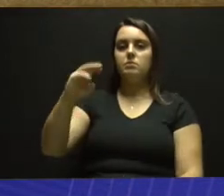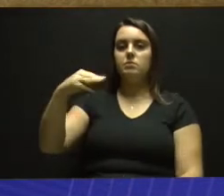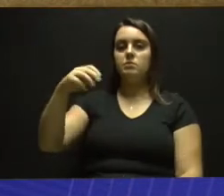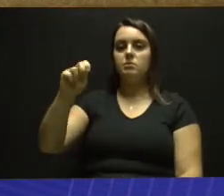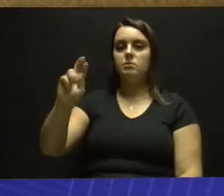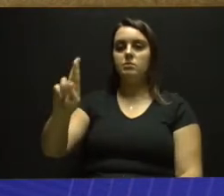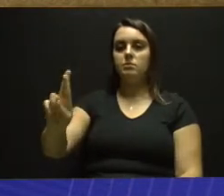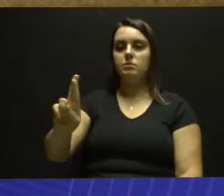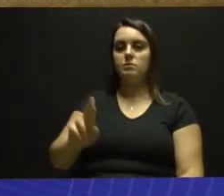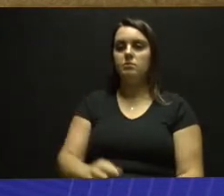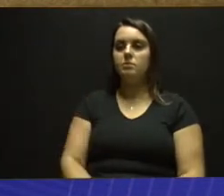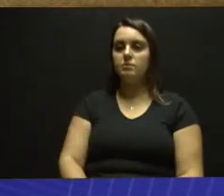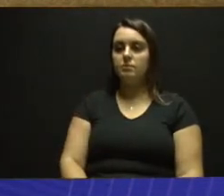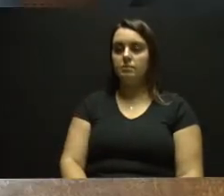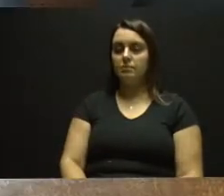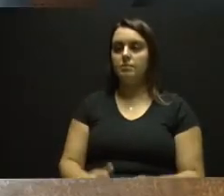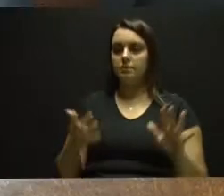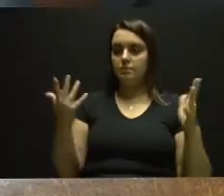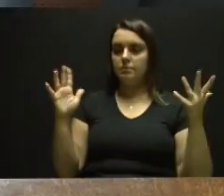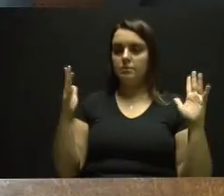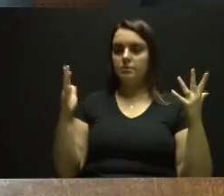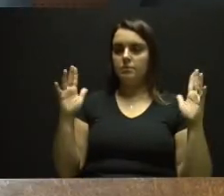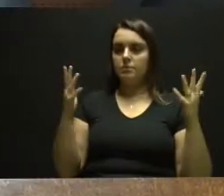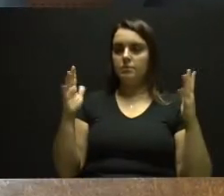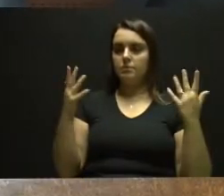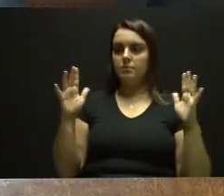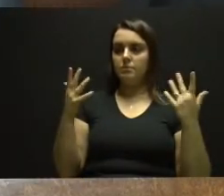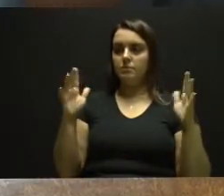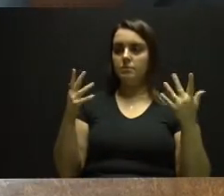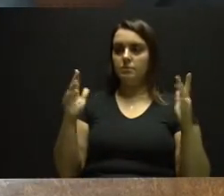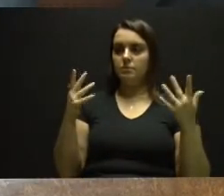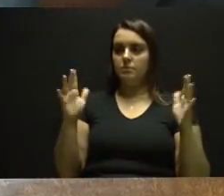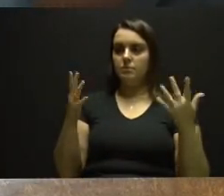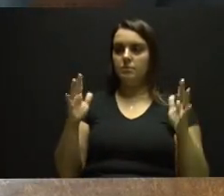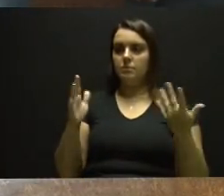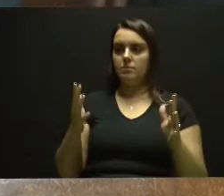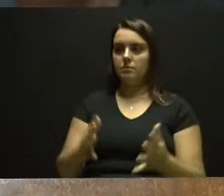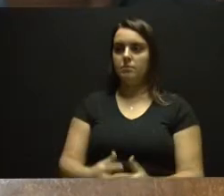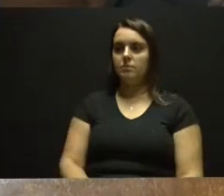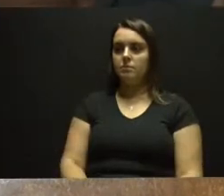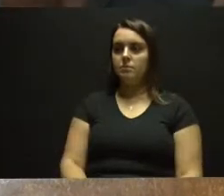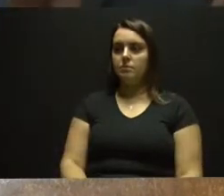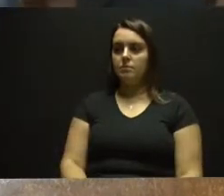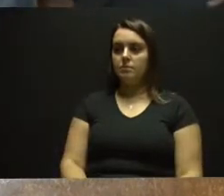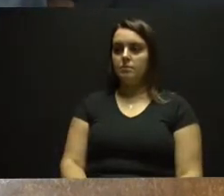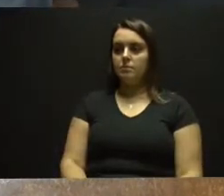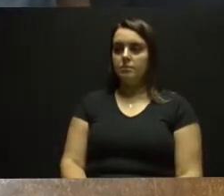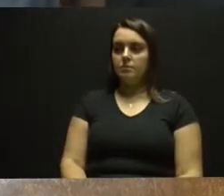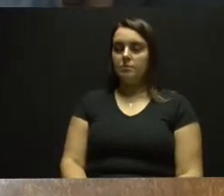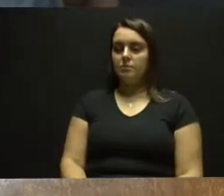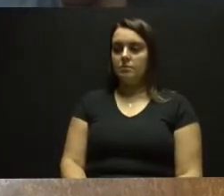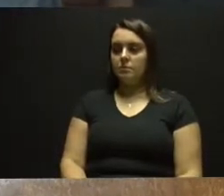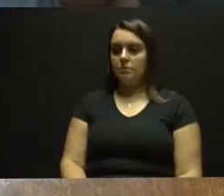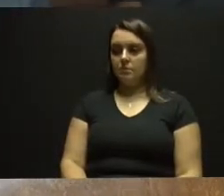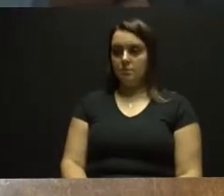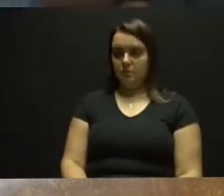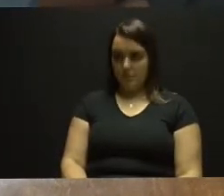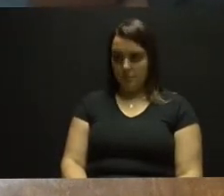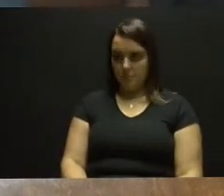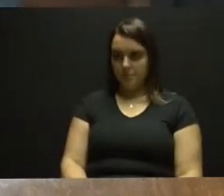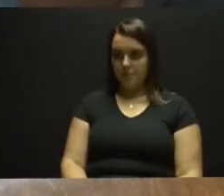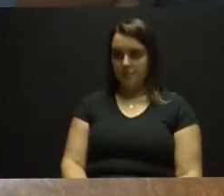tibúcio os vereadores rodrigo ramos fazer isso pelos resultados com esta presidência procederam à entrega da